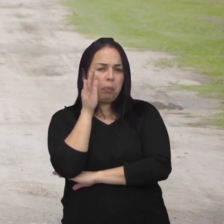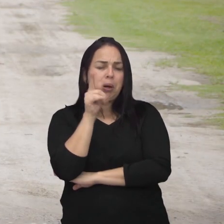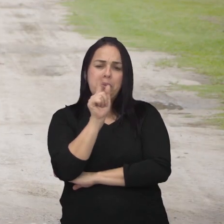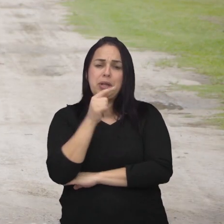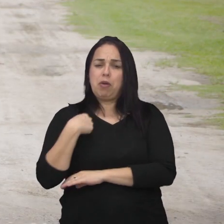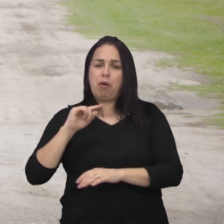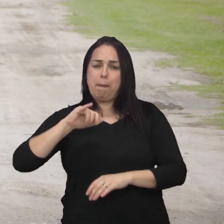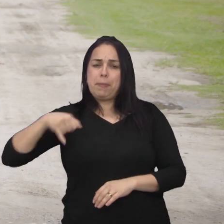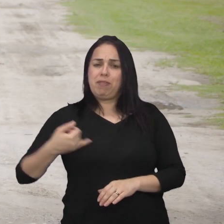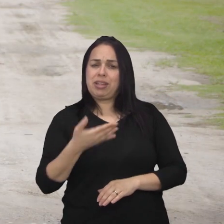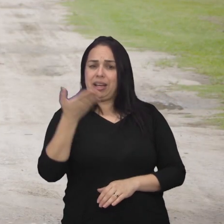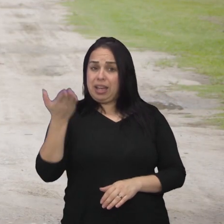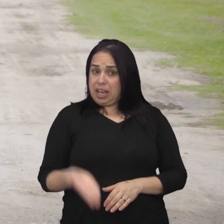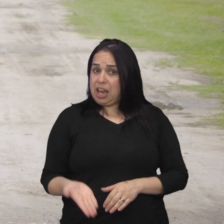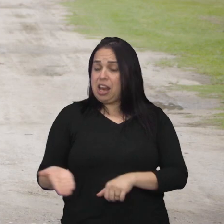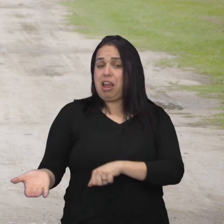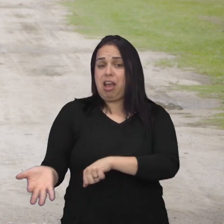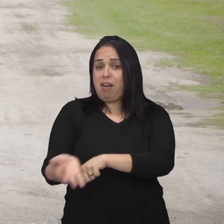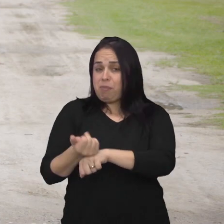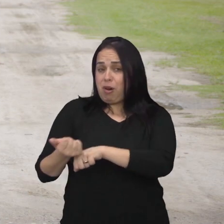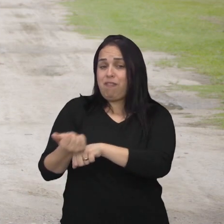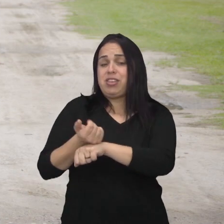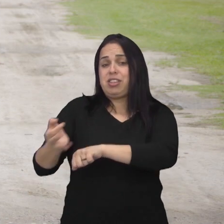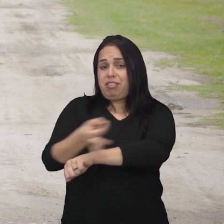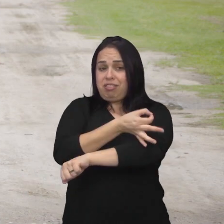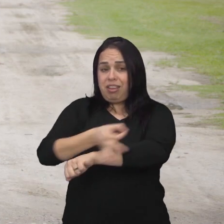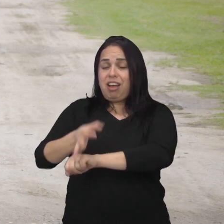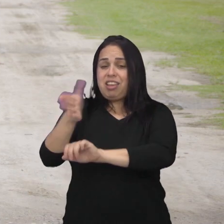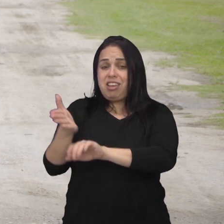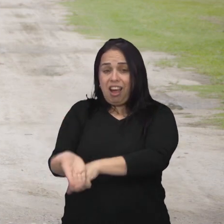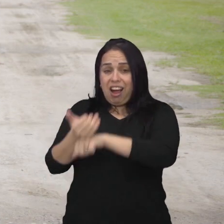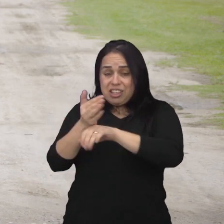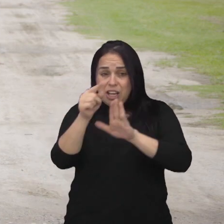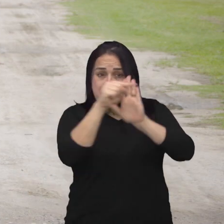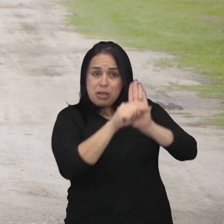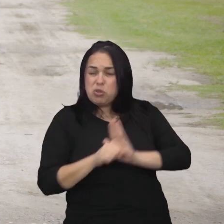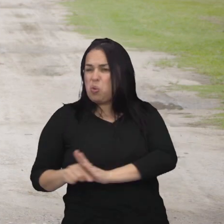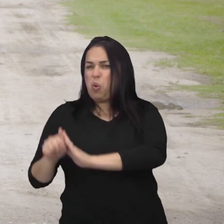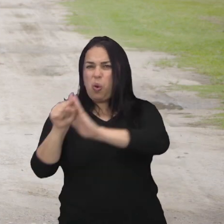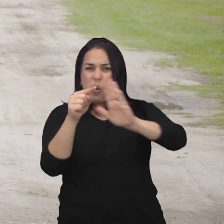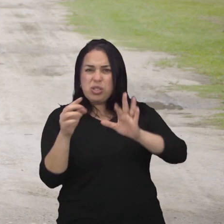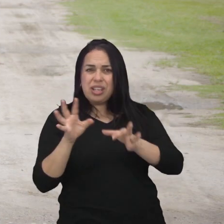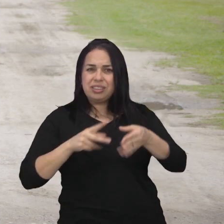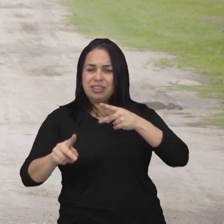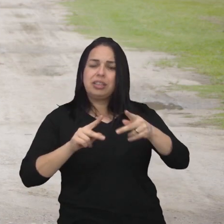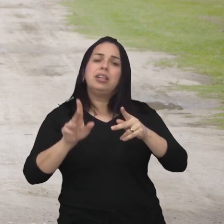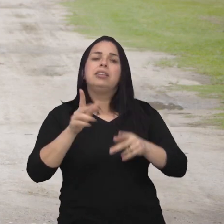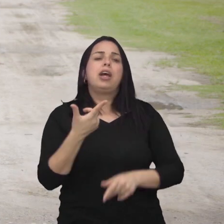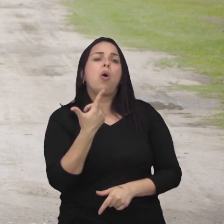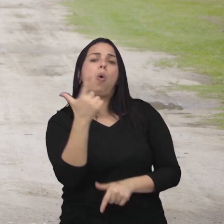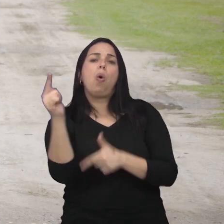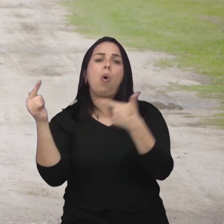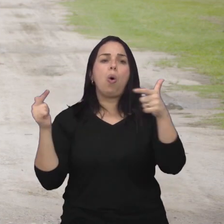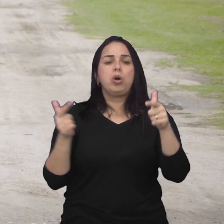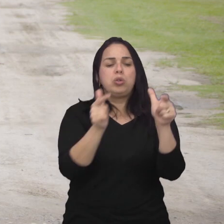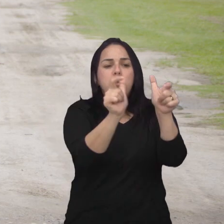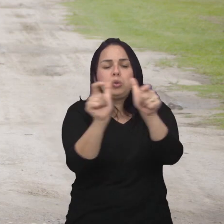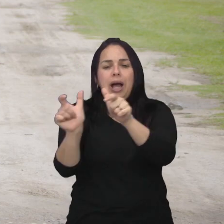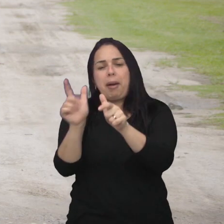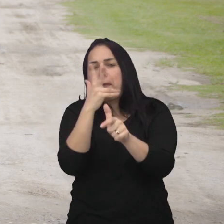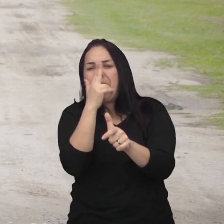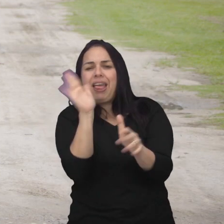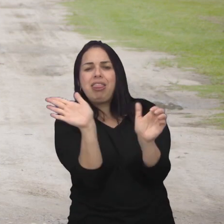lógico, eu tenho que aproveitar, né? Estou com um arquiteto urbanista, fez uma baita pesquisa aqui na cidade. Tem outras obras aqui em São José que ficam meio